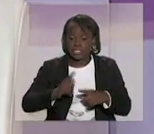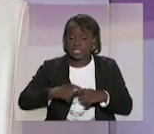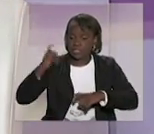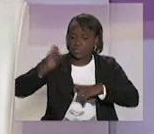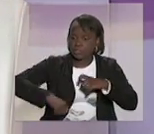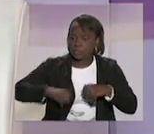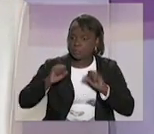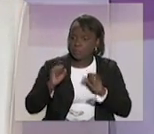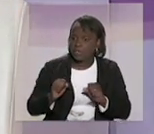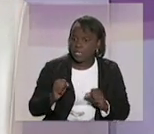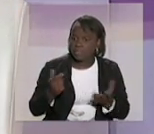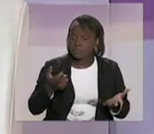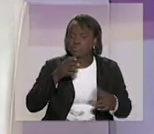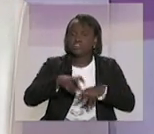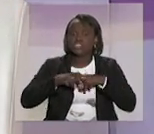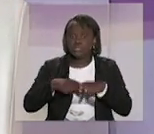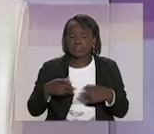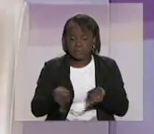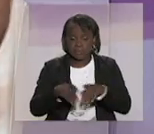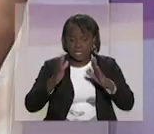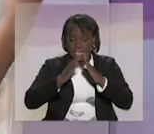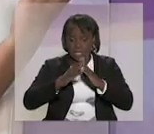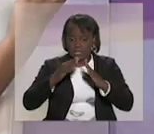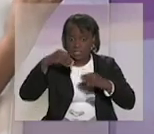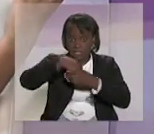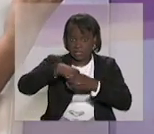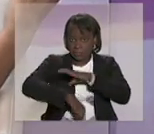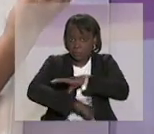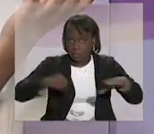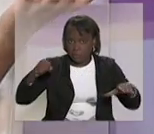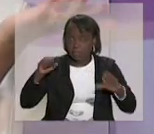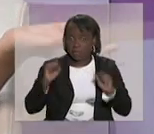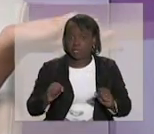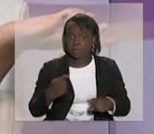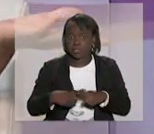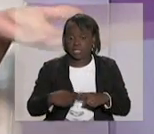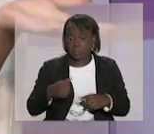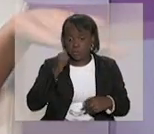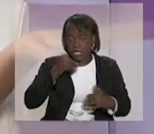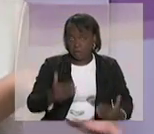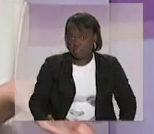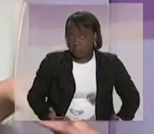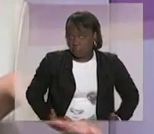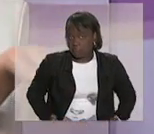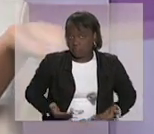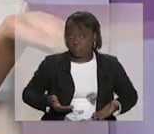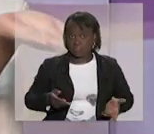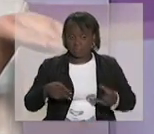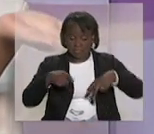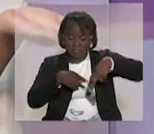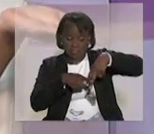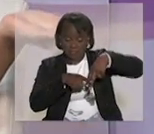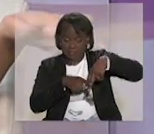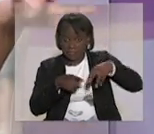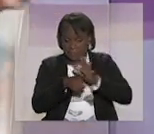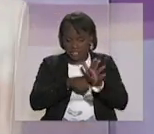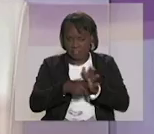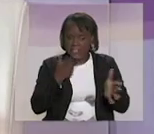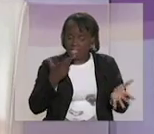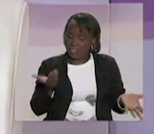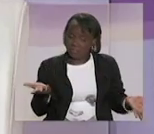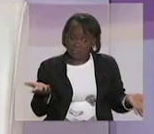justifica um estupro ou a violência doméstica nos olhos do agressor? O fato da mulher estar com uma roupa curta, por exemplo, como mostra essa